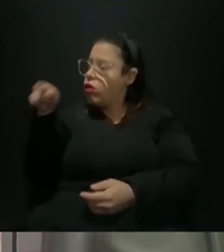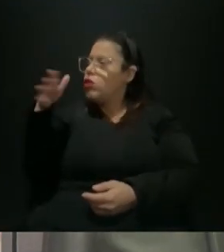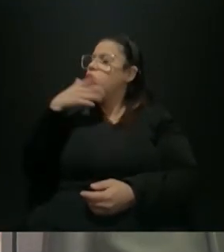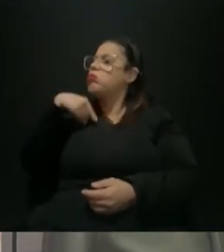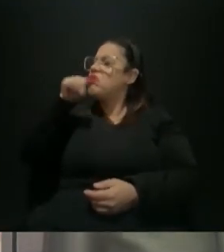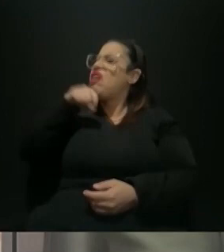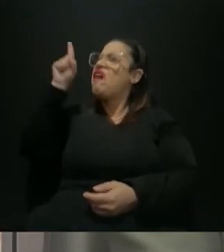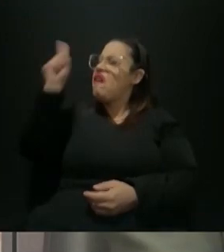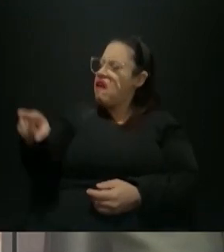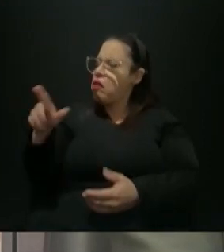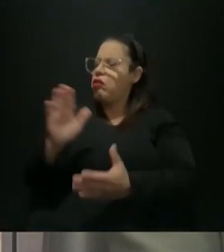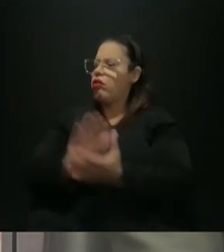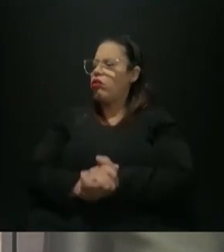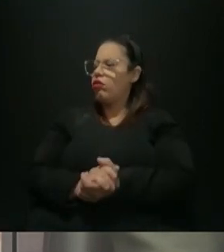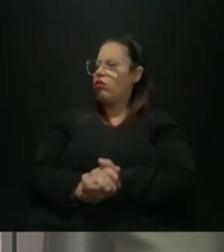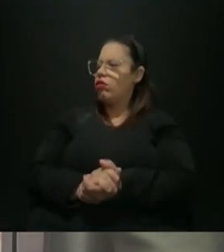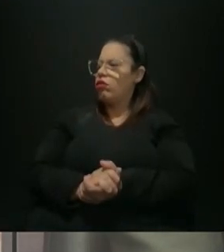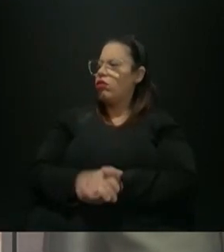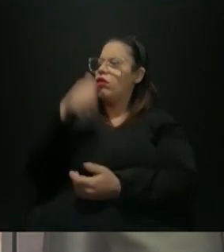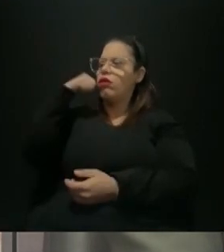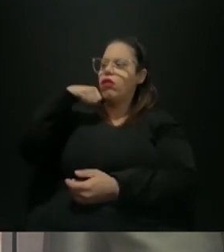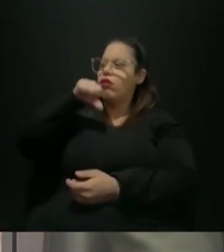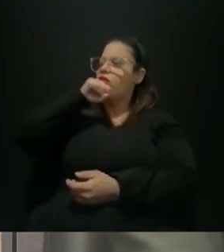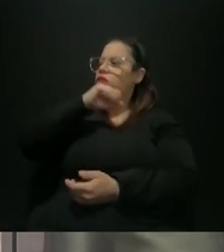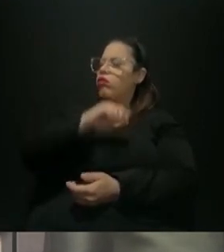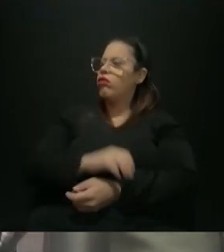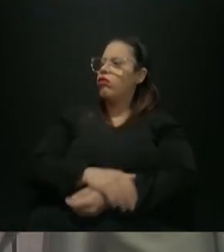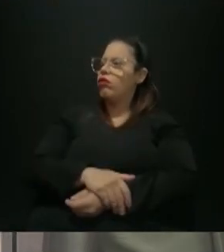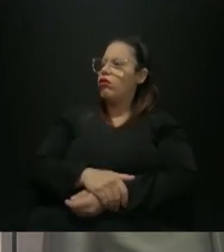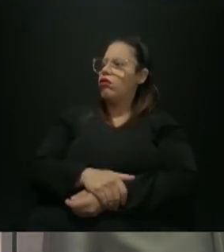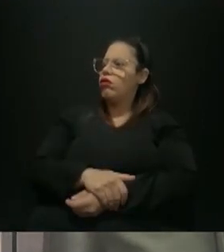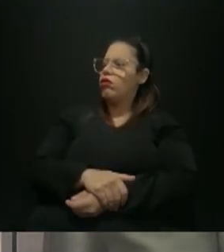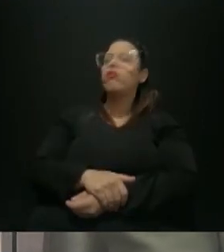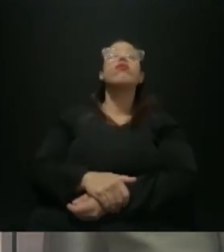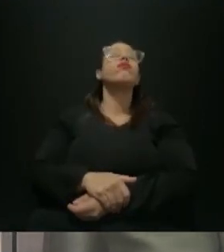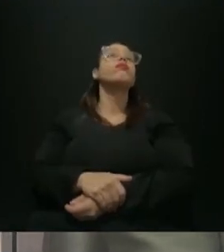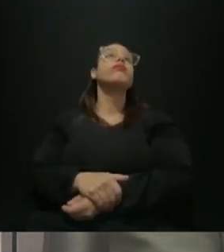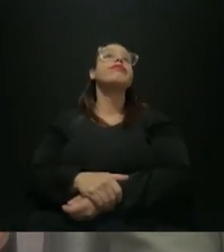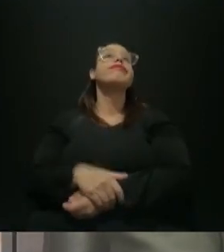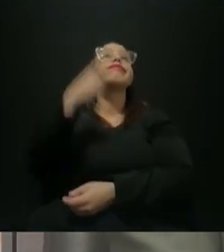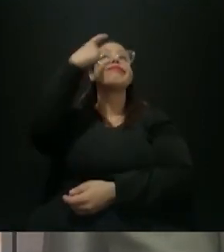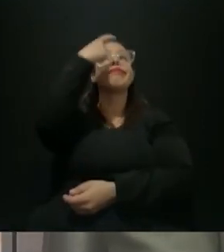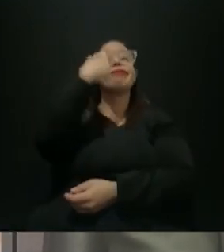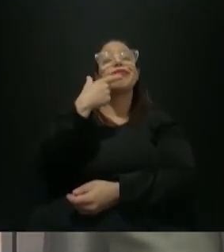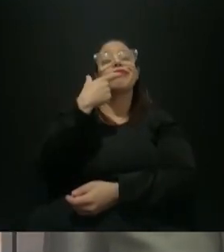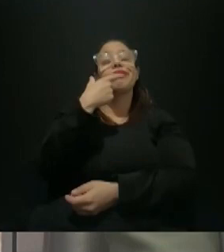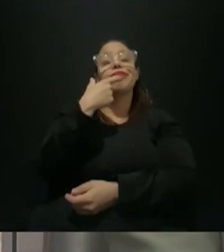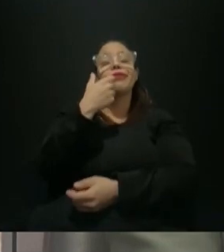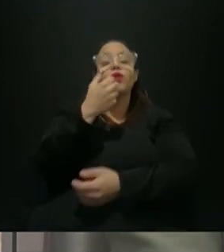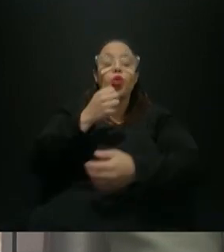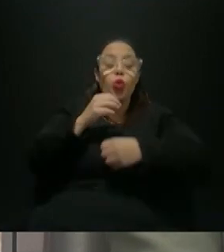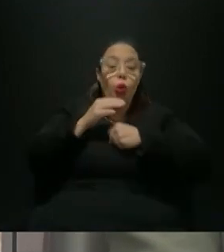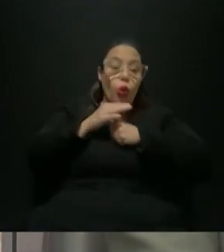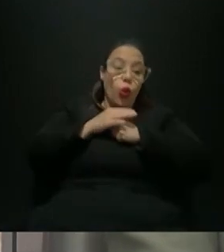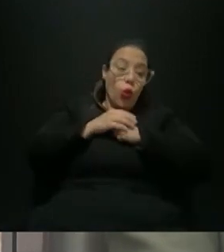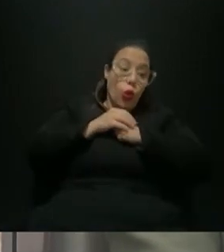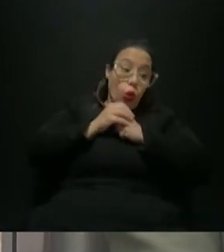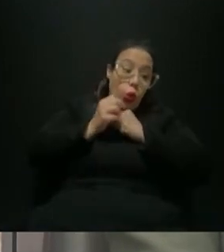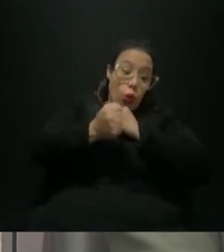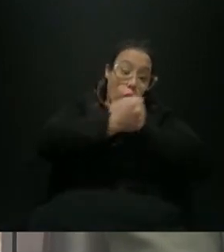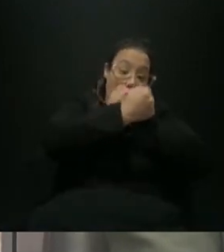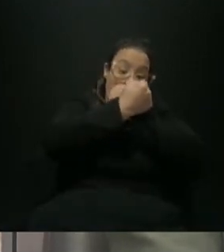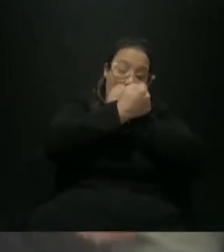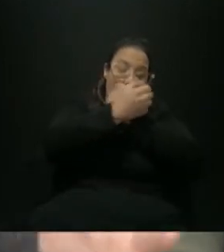a mãe, ela tem no seu ser a questão da proteção da criança. E o pai já é aquela que